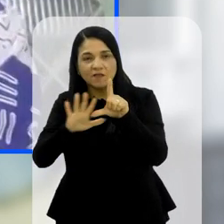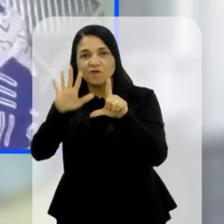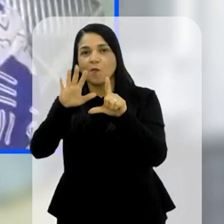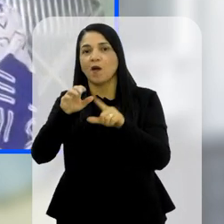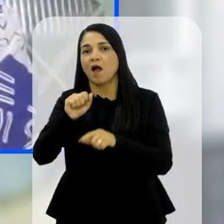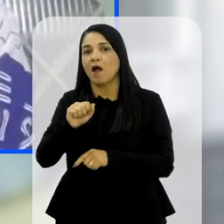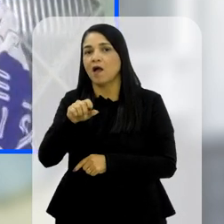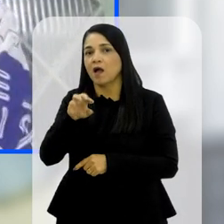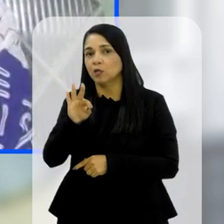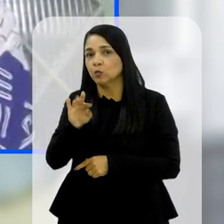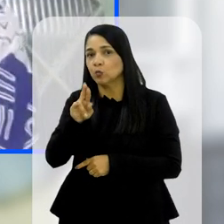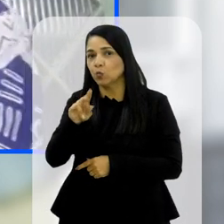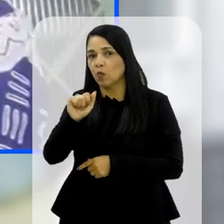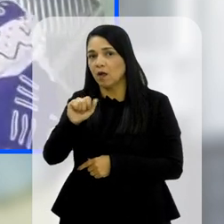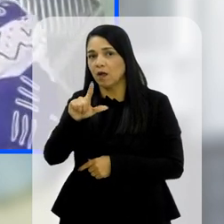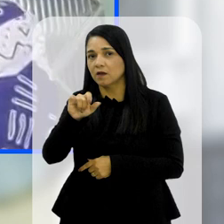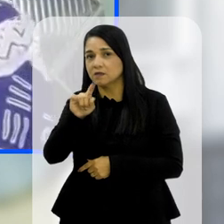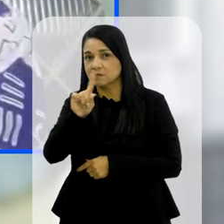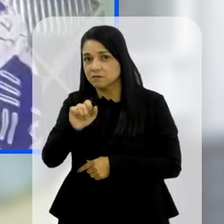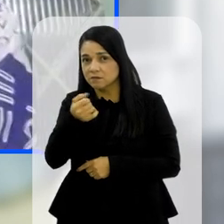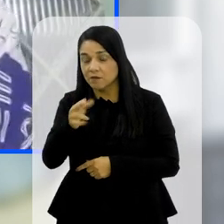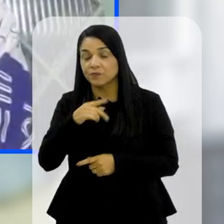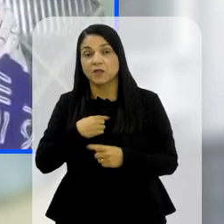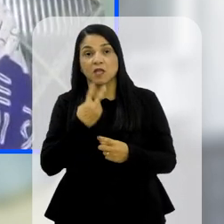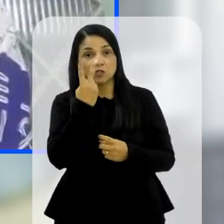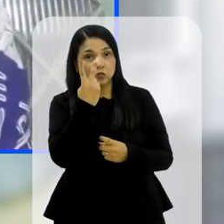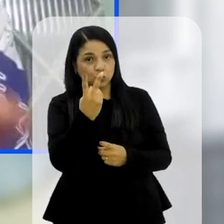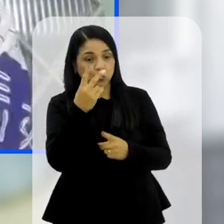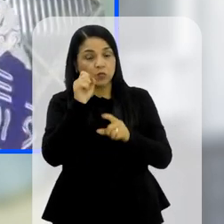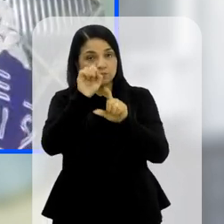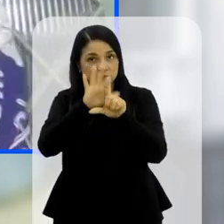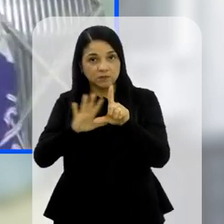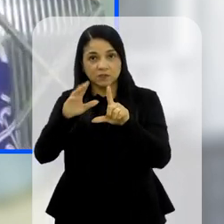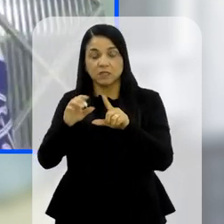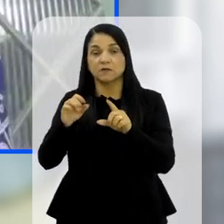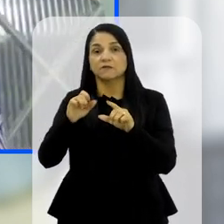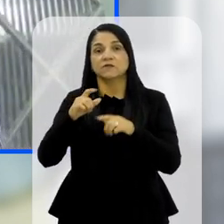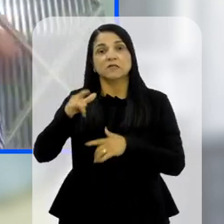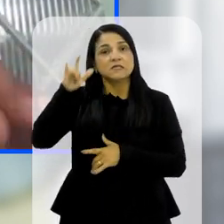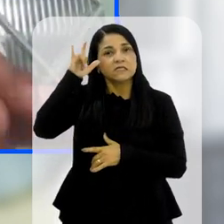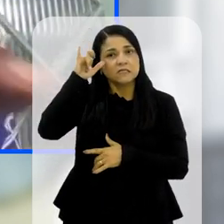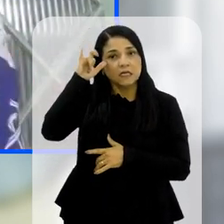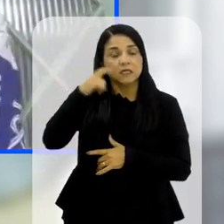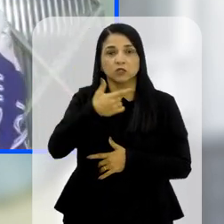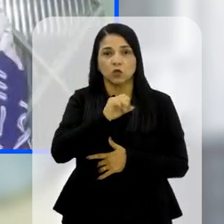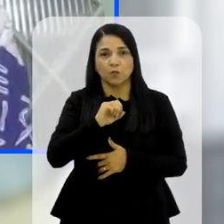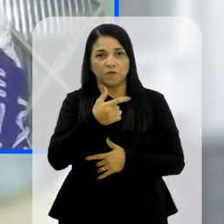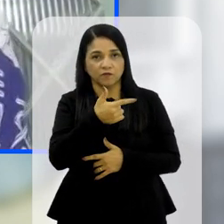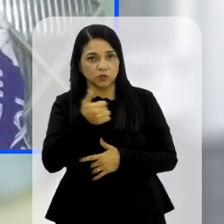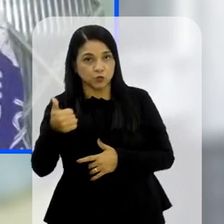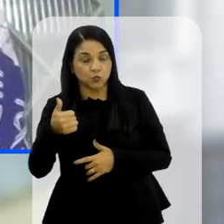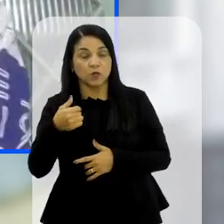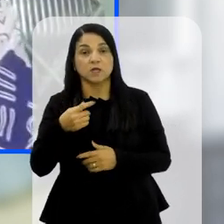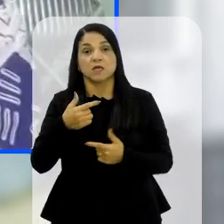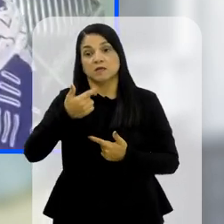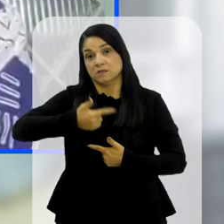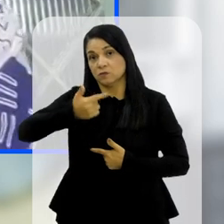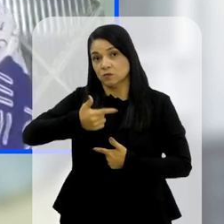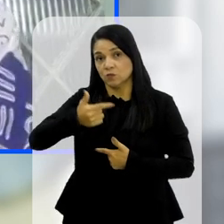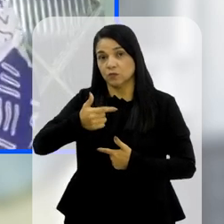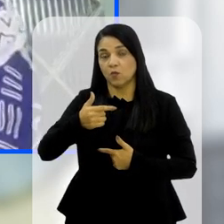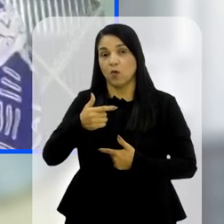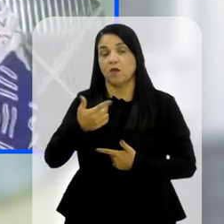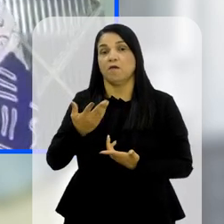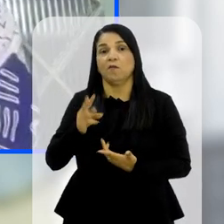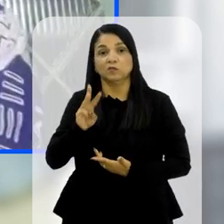da plataforma, né? A gente, nas duas edições que nós tivemos, a primeira que foi para o Instagram em 2021 e essa segunda que virou um